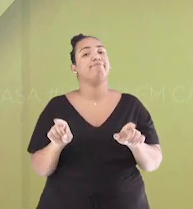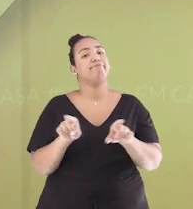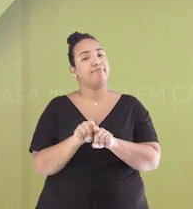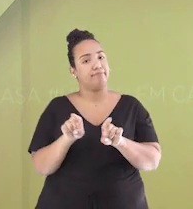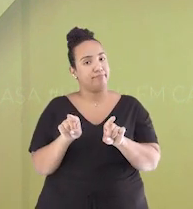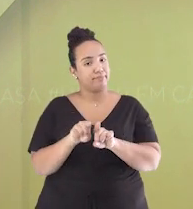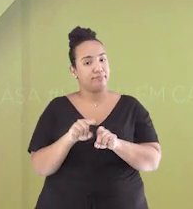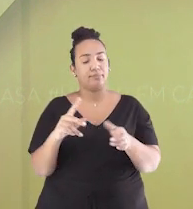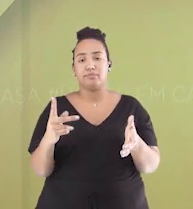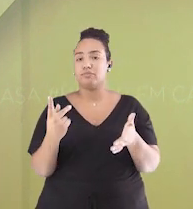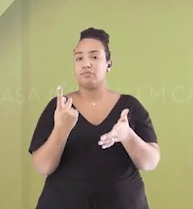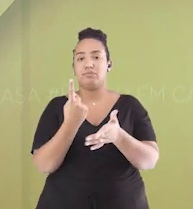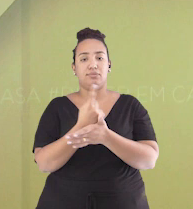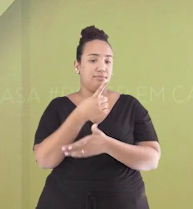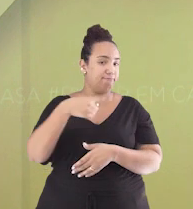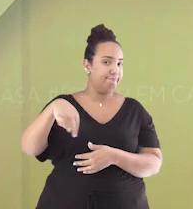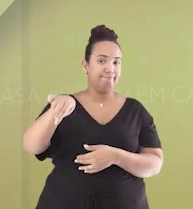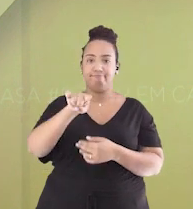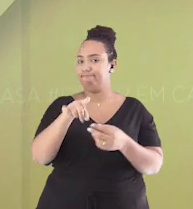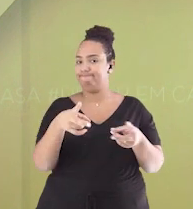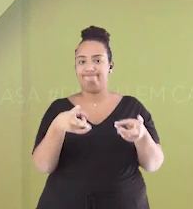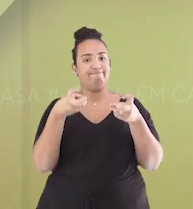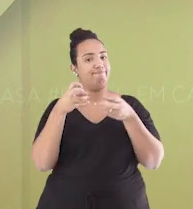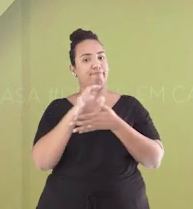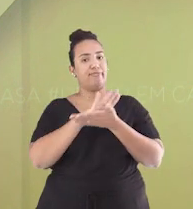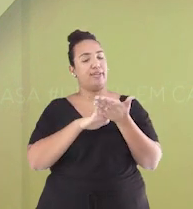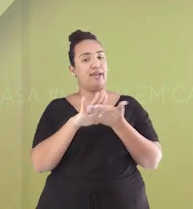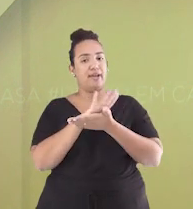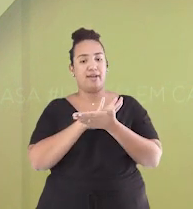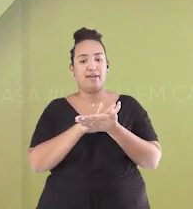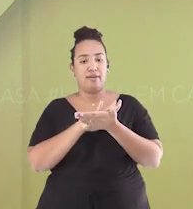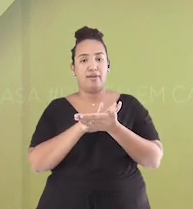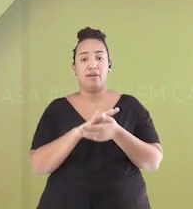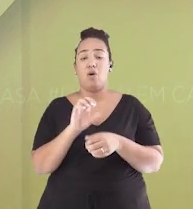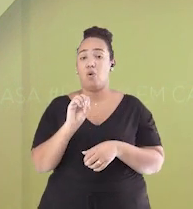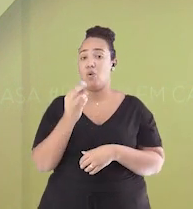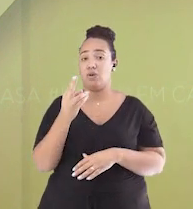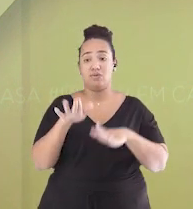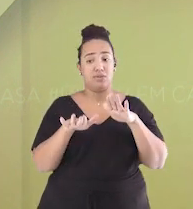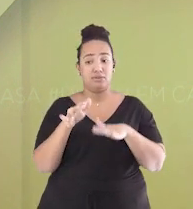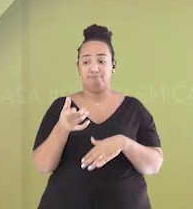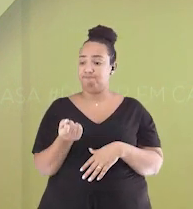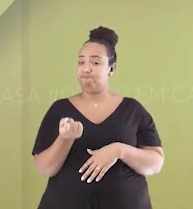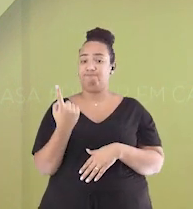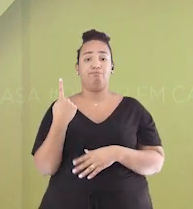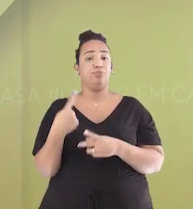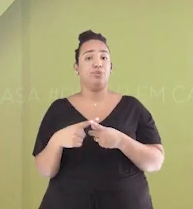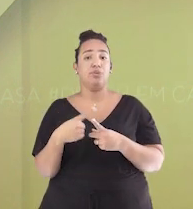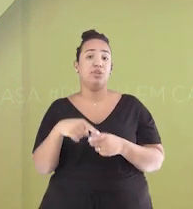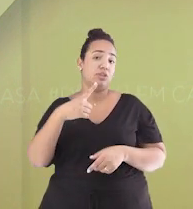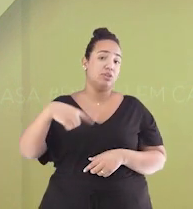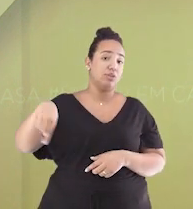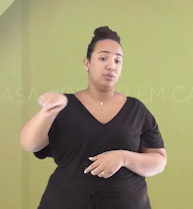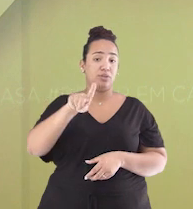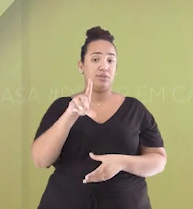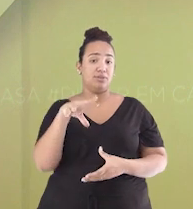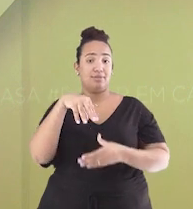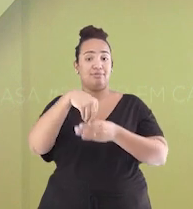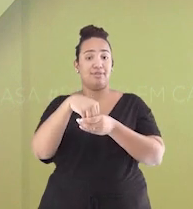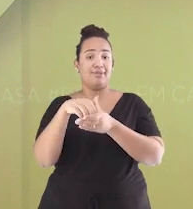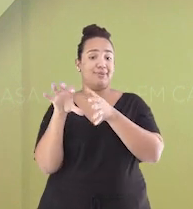também ocorre sem percebermos, ou até mesmo estranharmos, já que estamos inseridos no contexto da